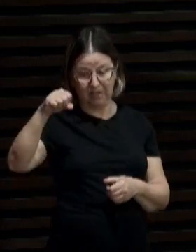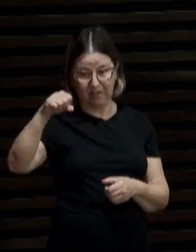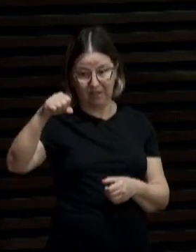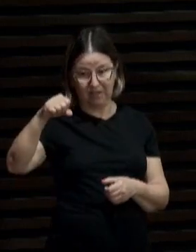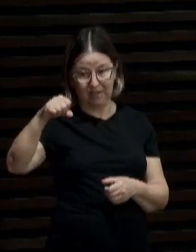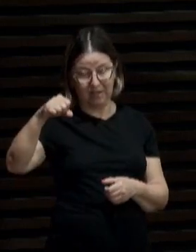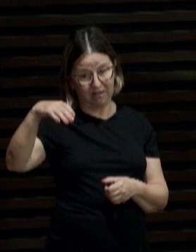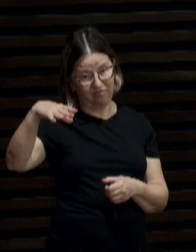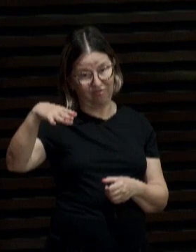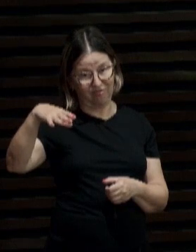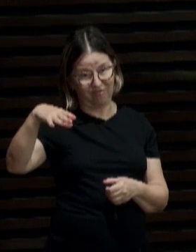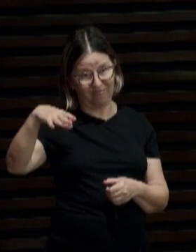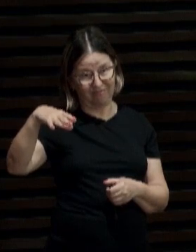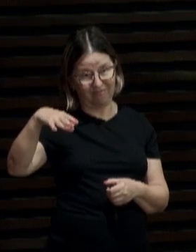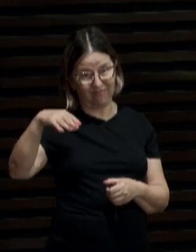irrelevante,